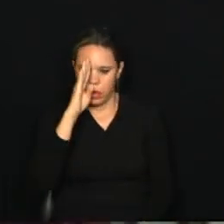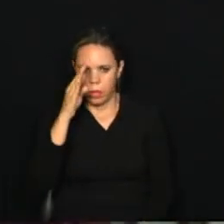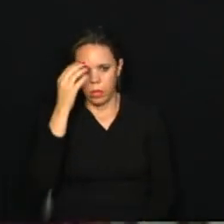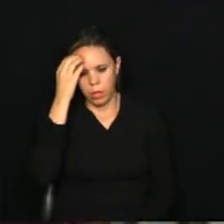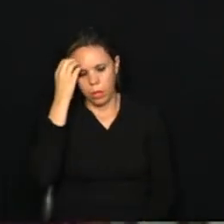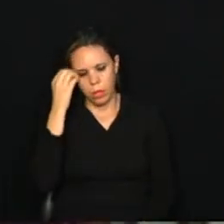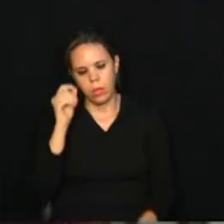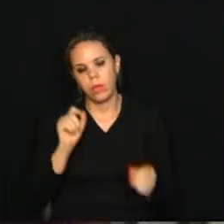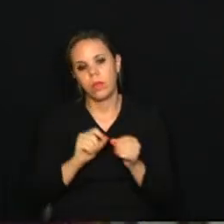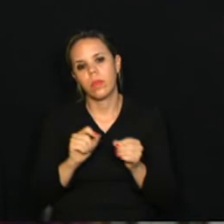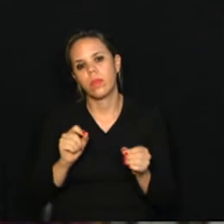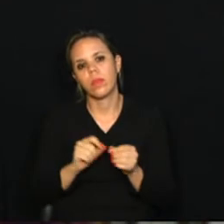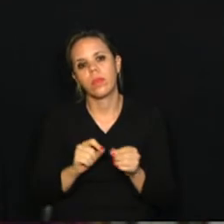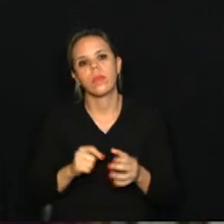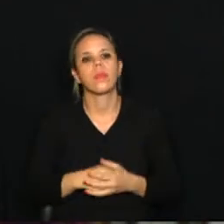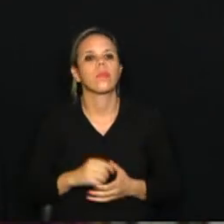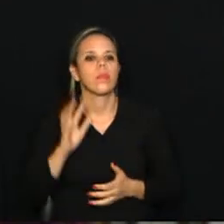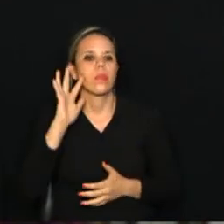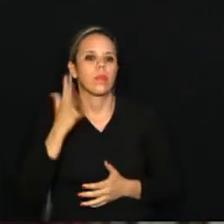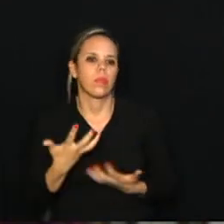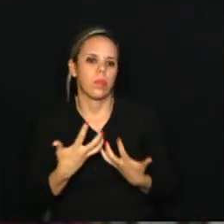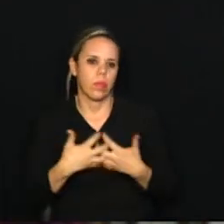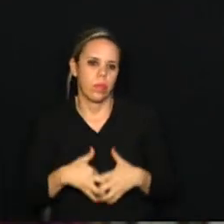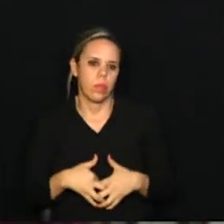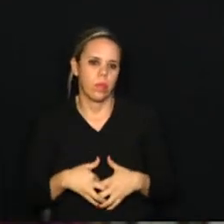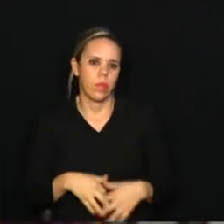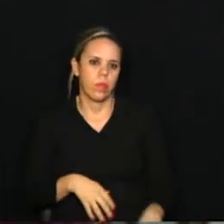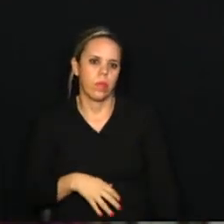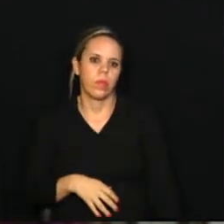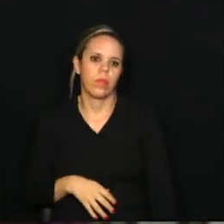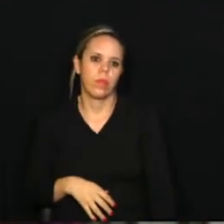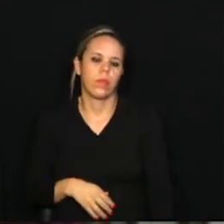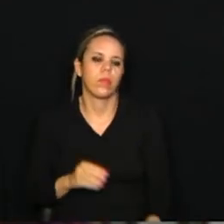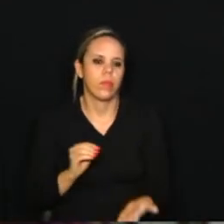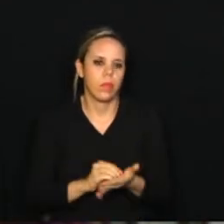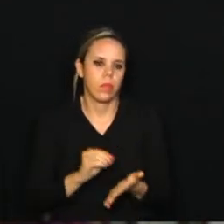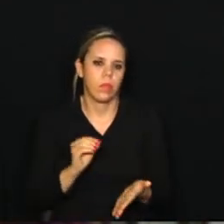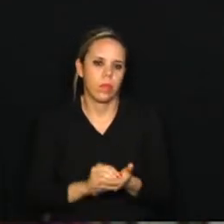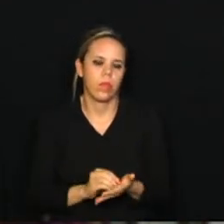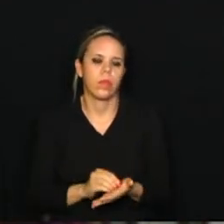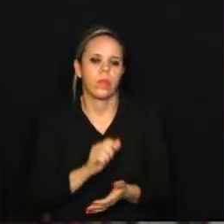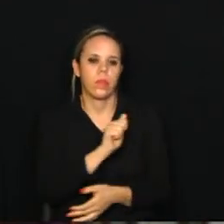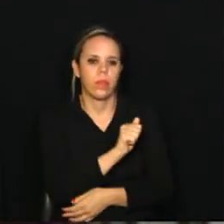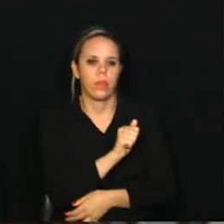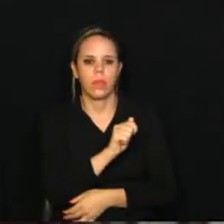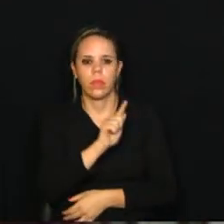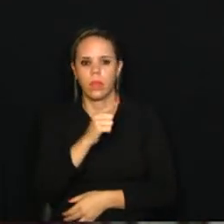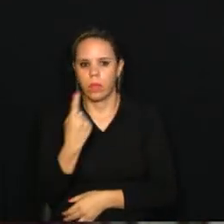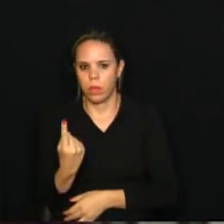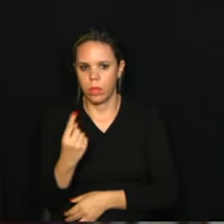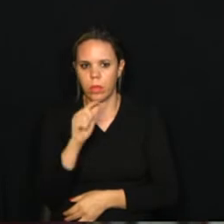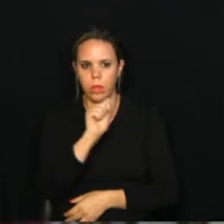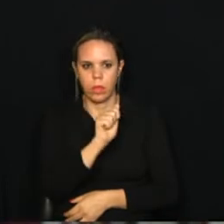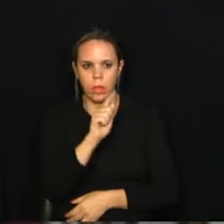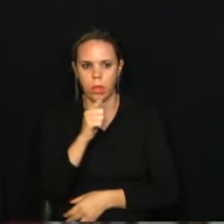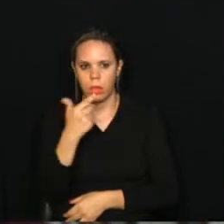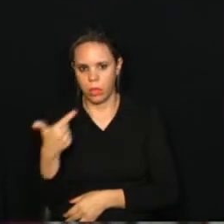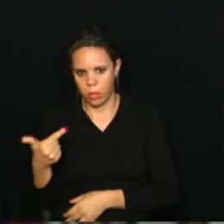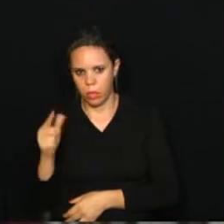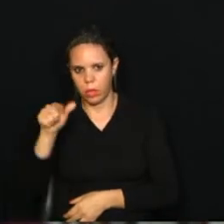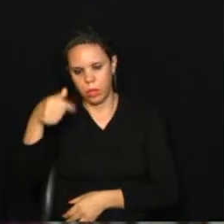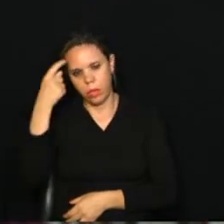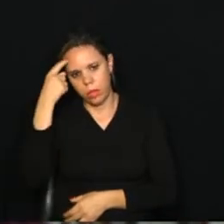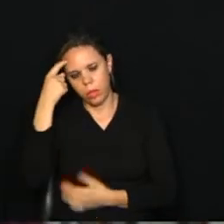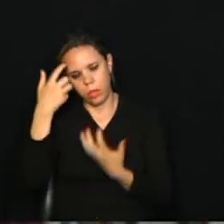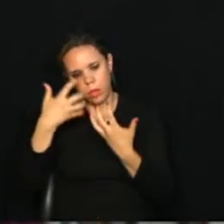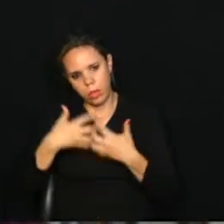prioritário, né, resolver a questão do déficit do AG1 e do AG2, para, na sequência,